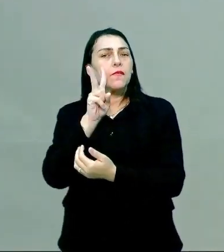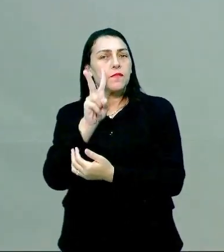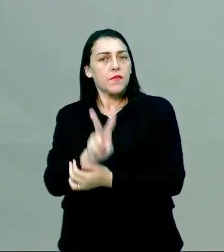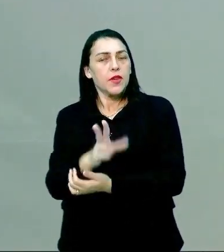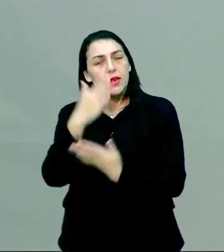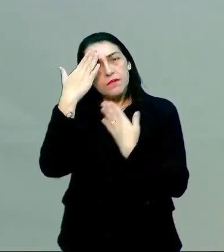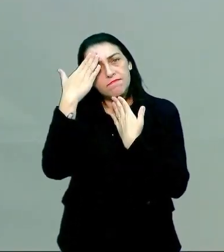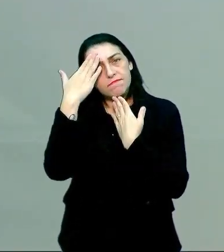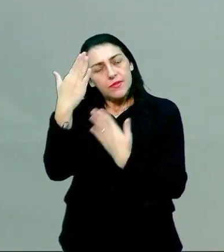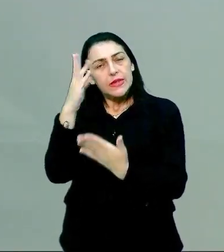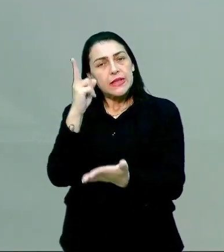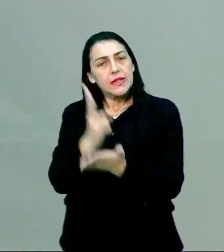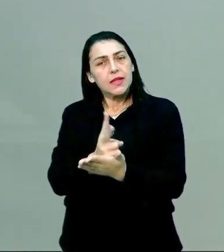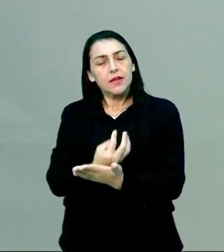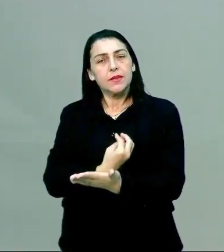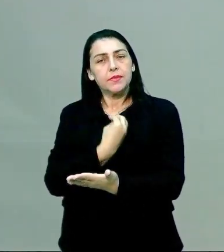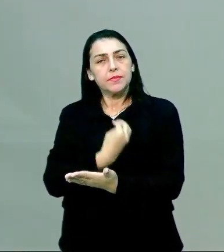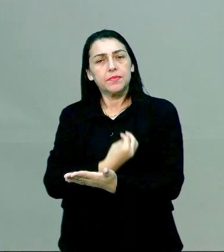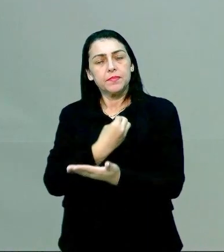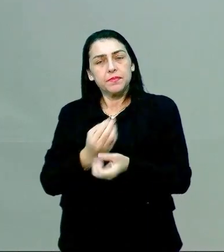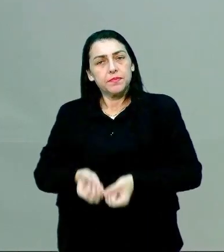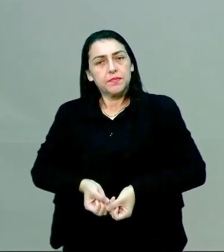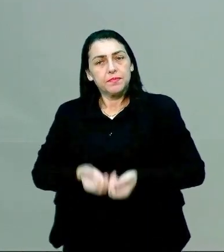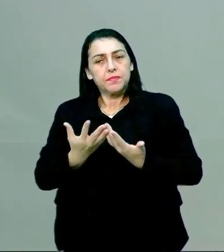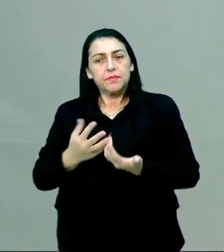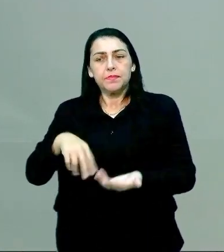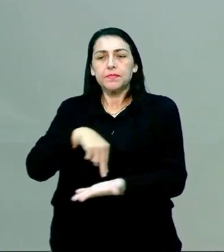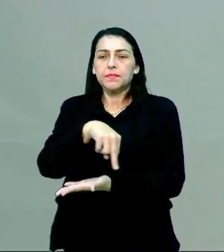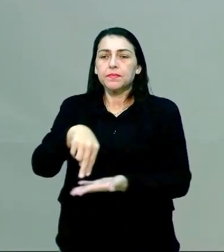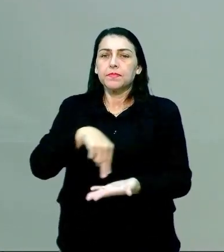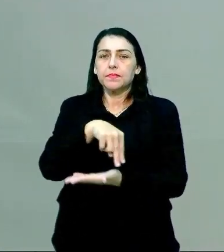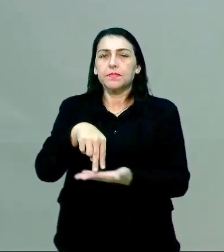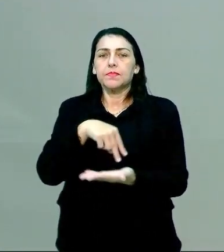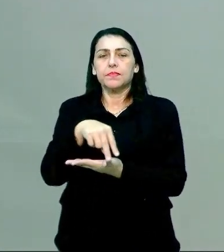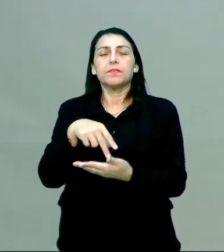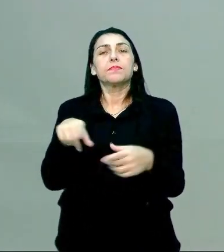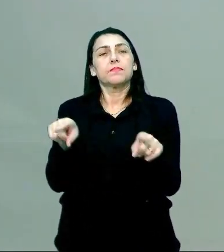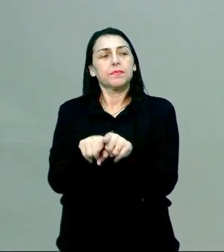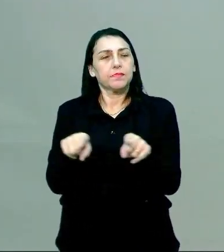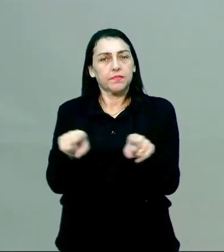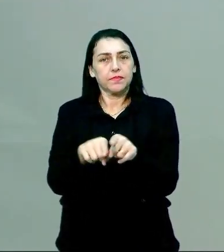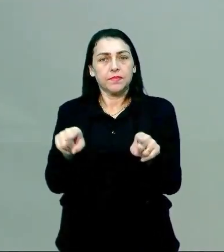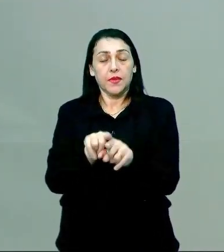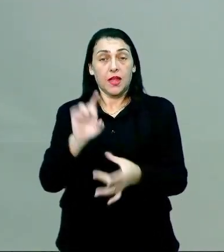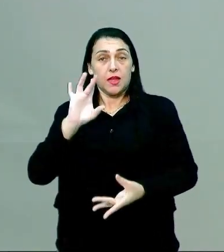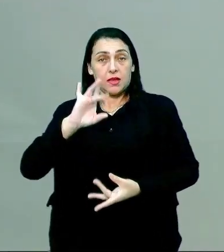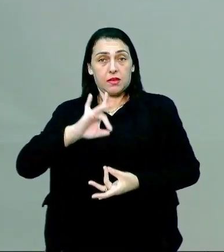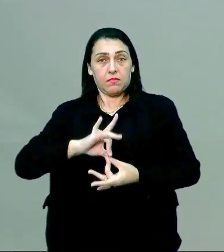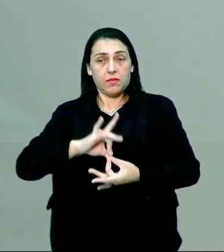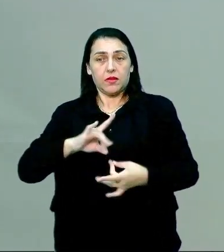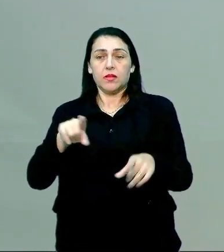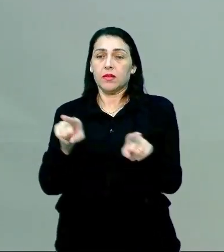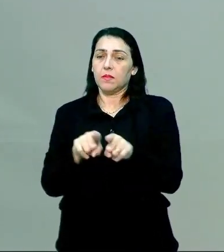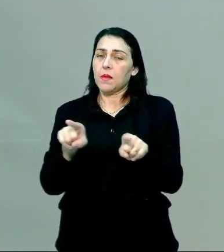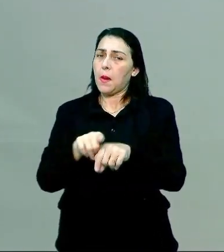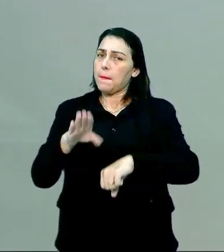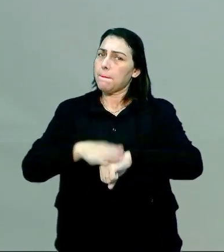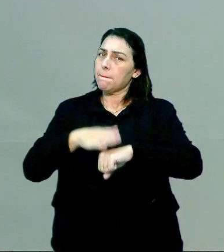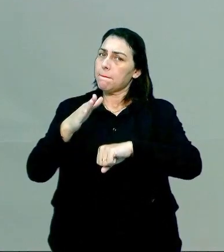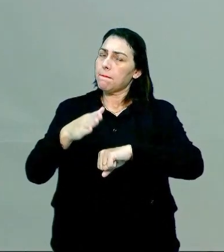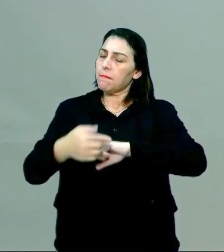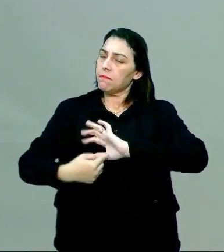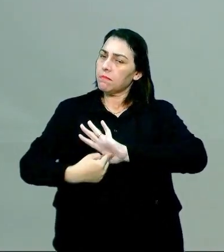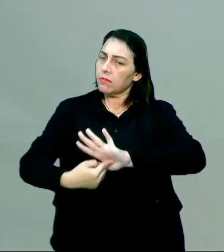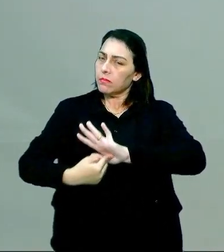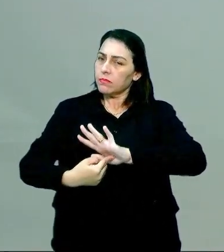da gratidão sempre está presente na manifestação da dança. A parte da espiritualidade é um dos quesitos mais